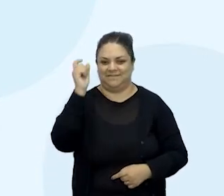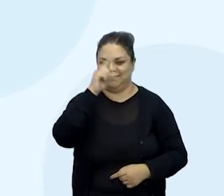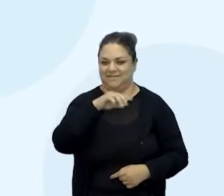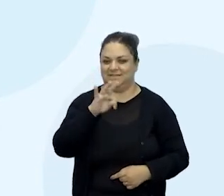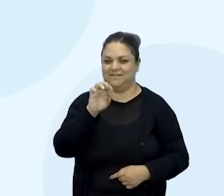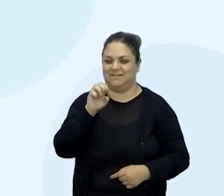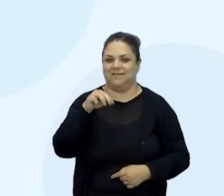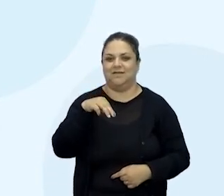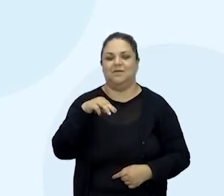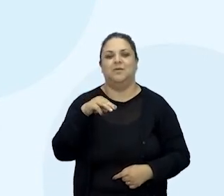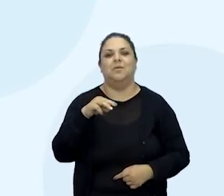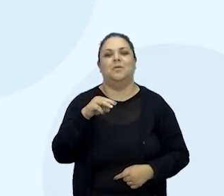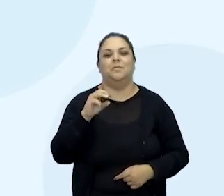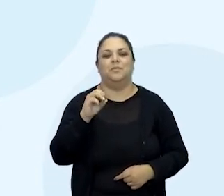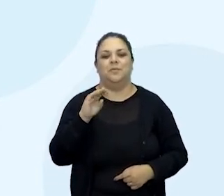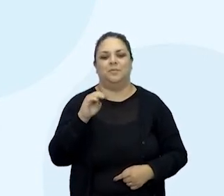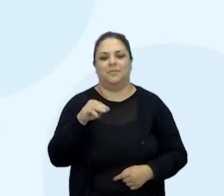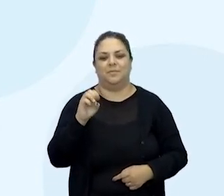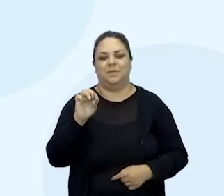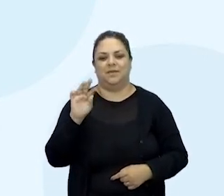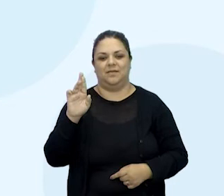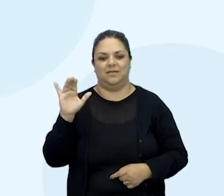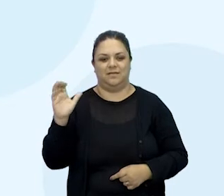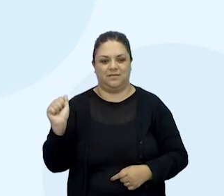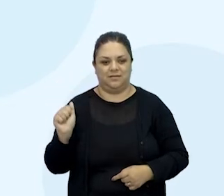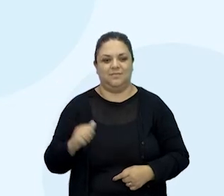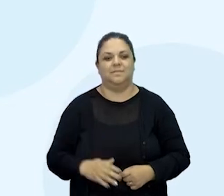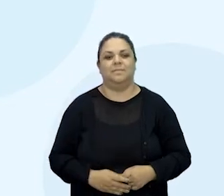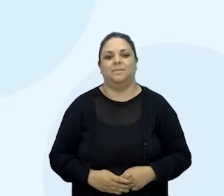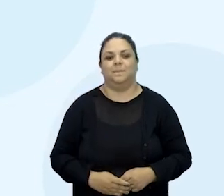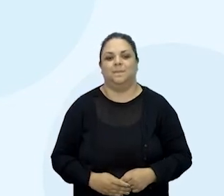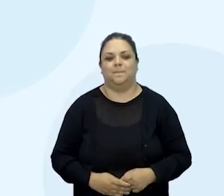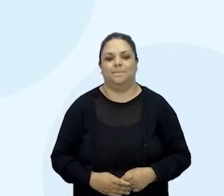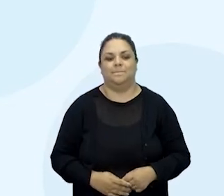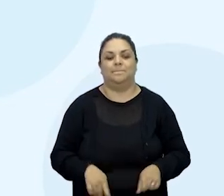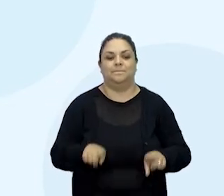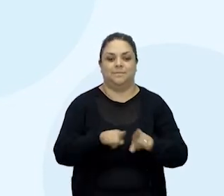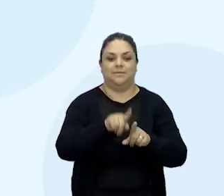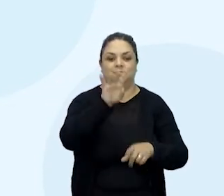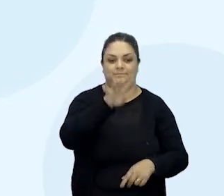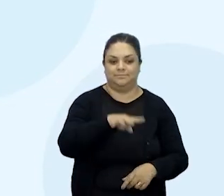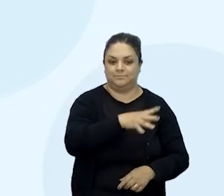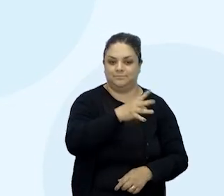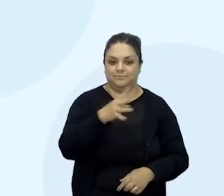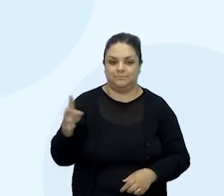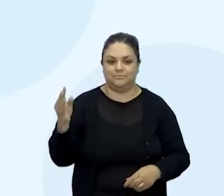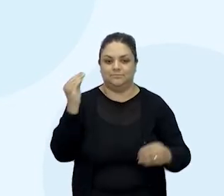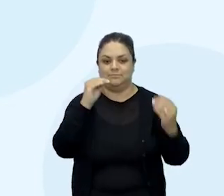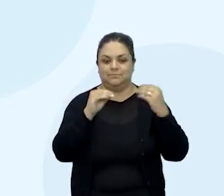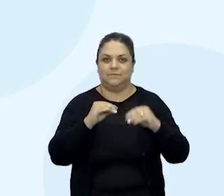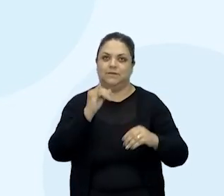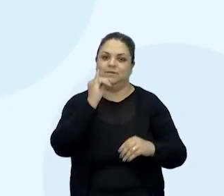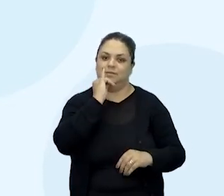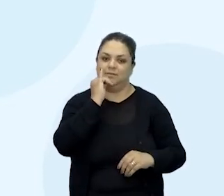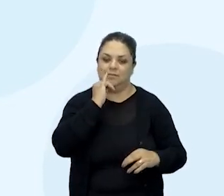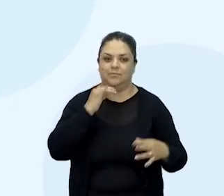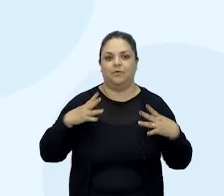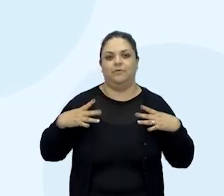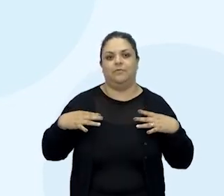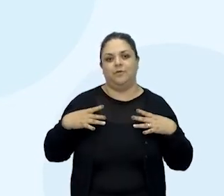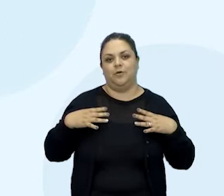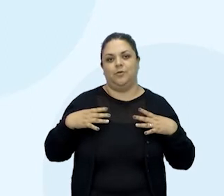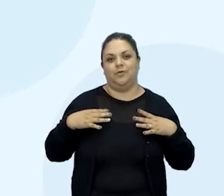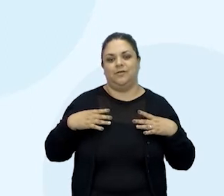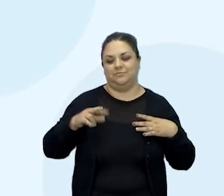Desculpa. Tabela que se fixa o preço e as folgas de empregados, funcionários, então escala de